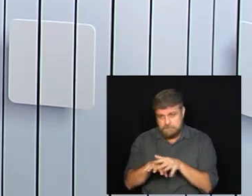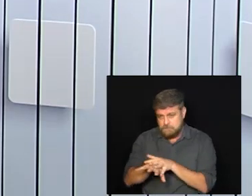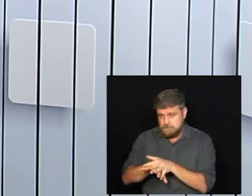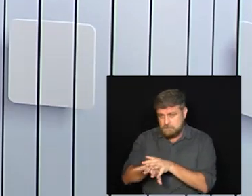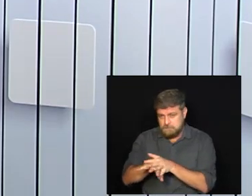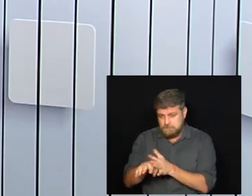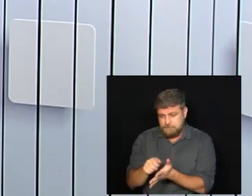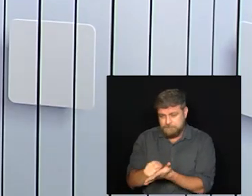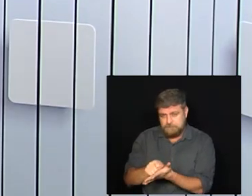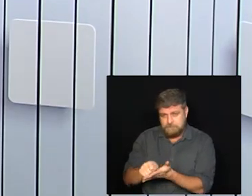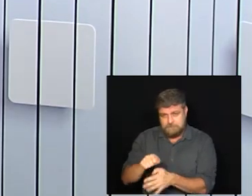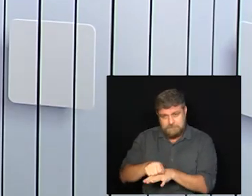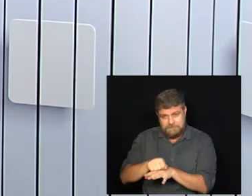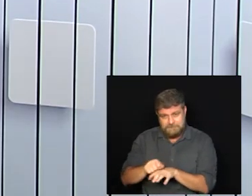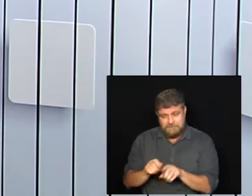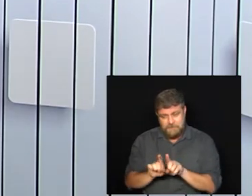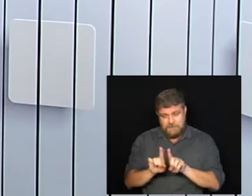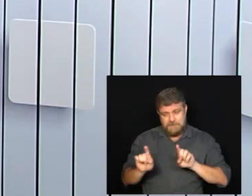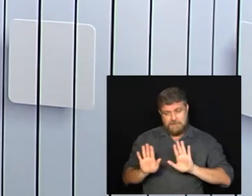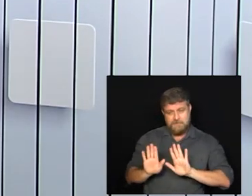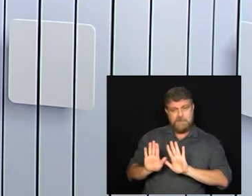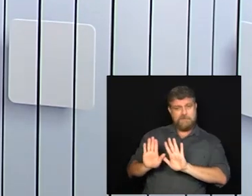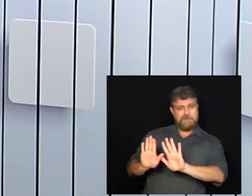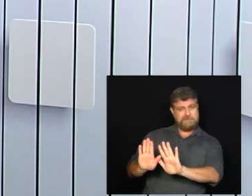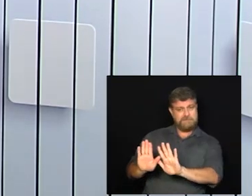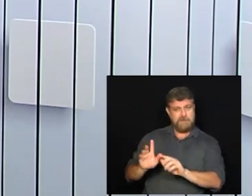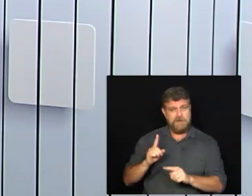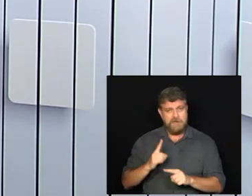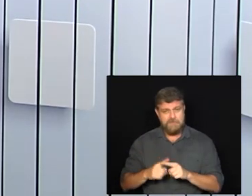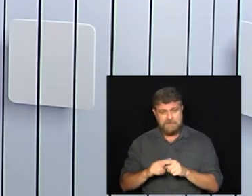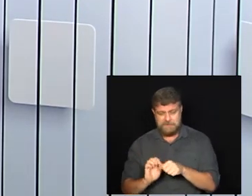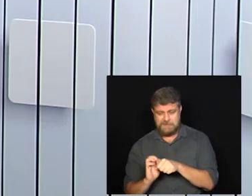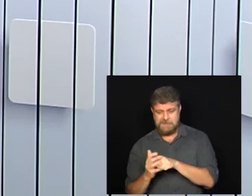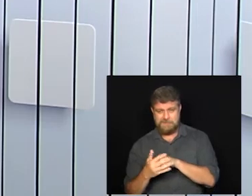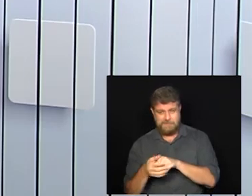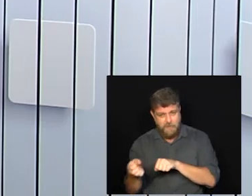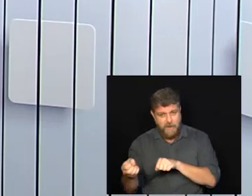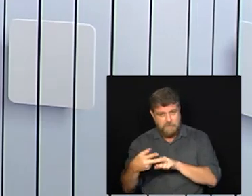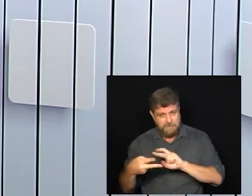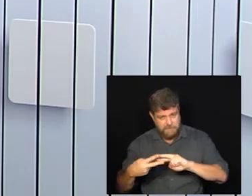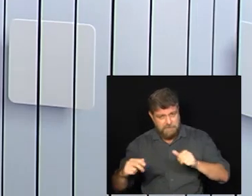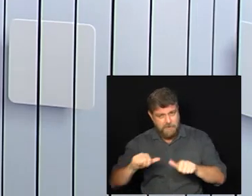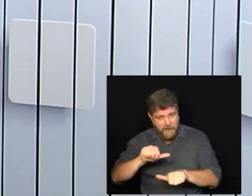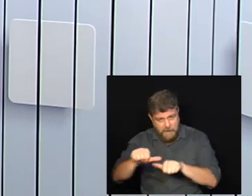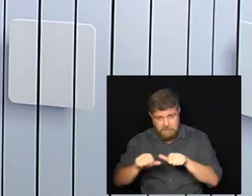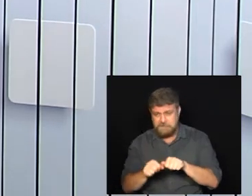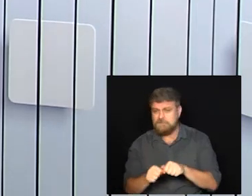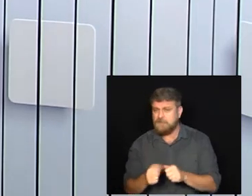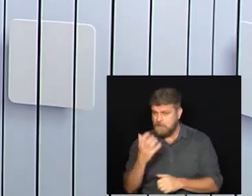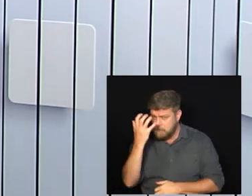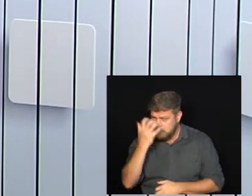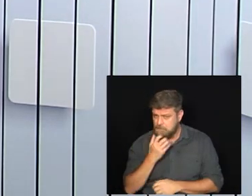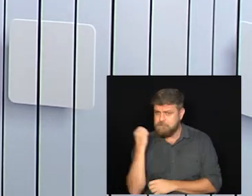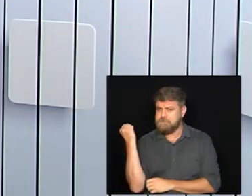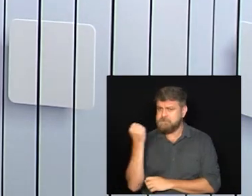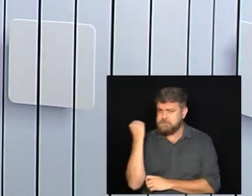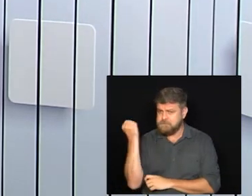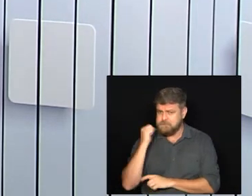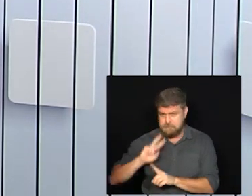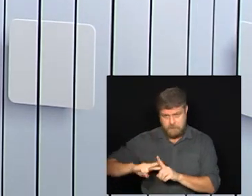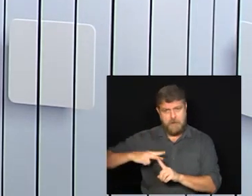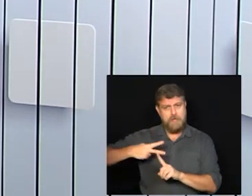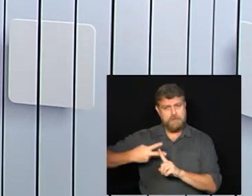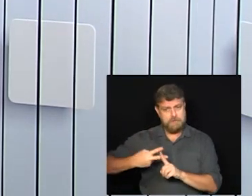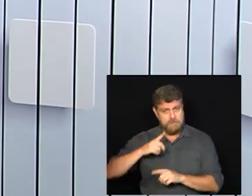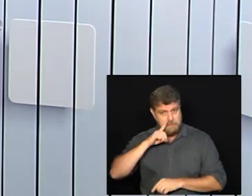higienizadas, distanciamento pessoal, porque esta nova cepa é mais agressiva da Covid-19. Bom, neste